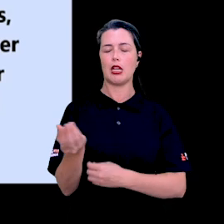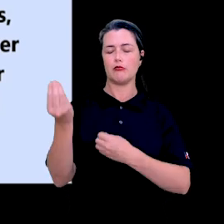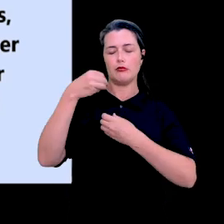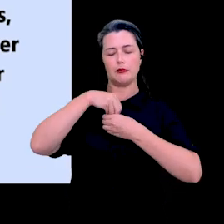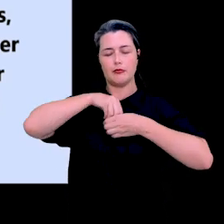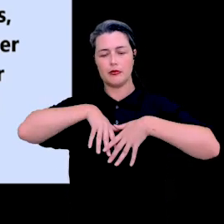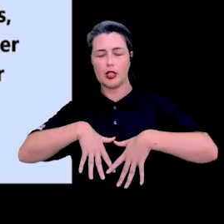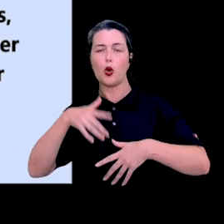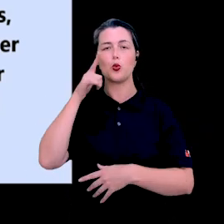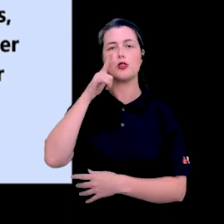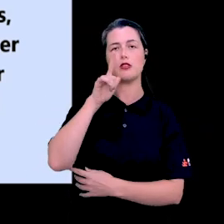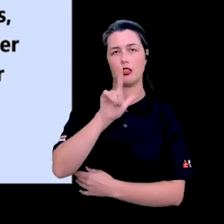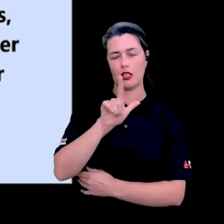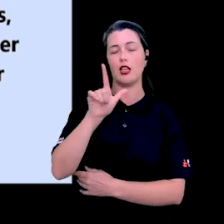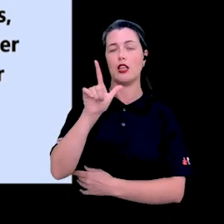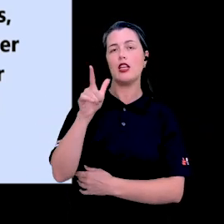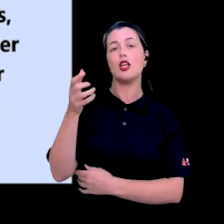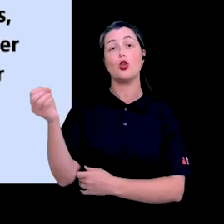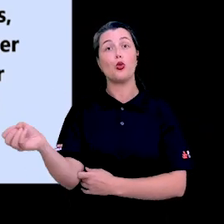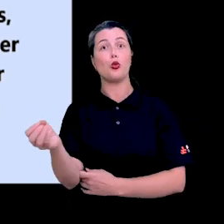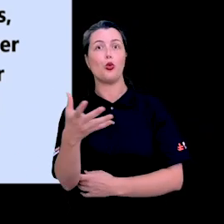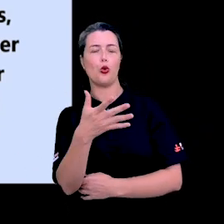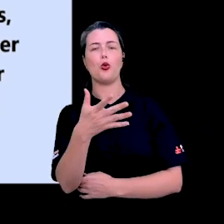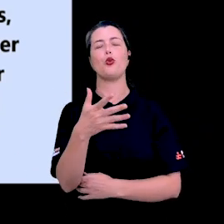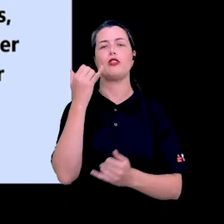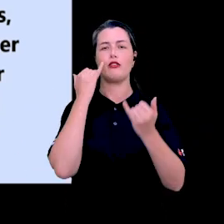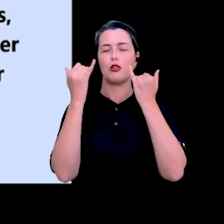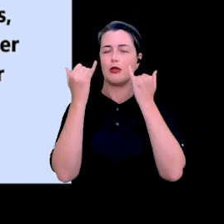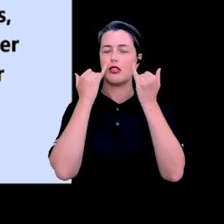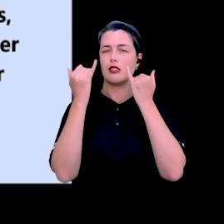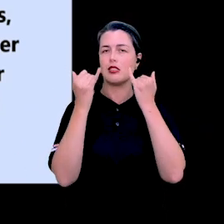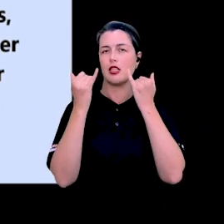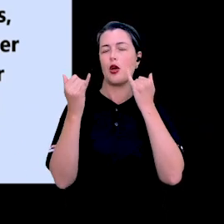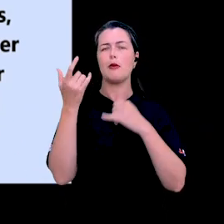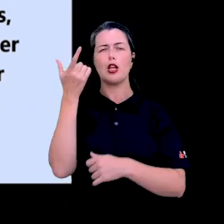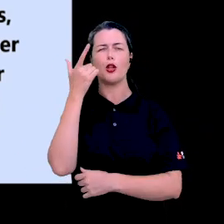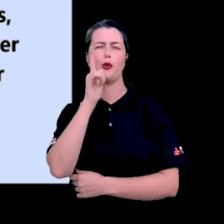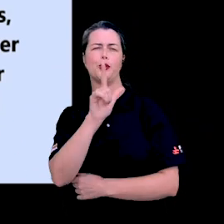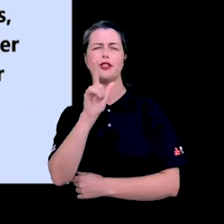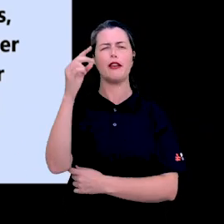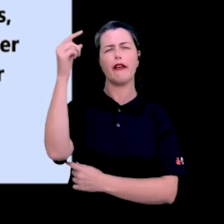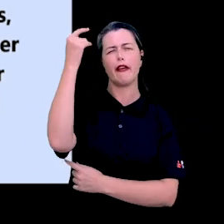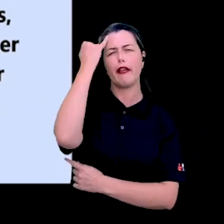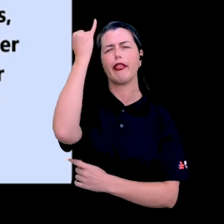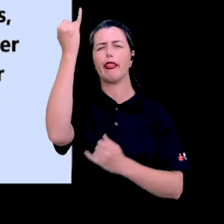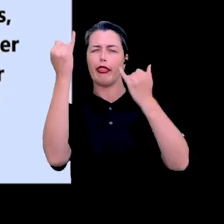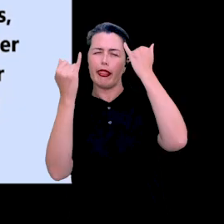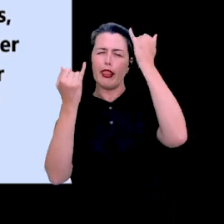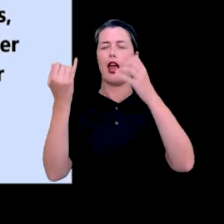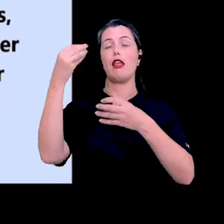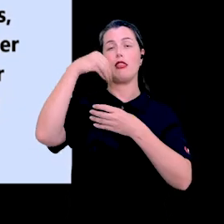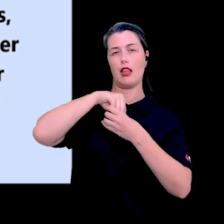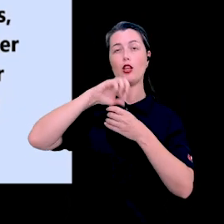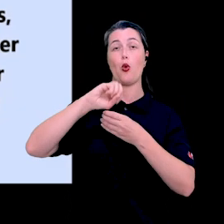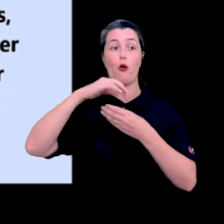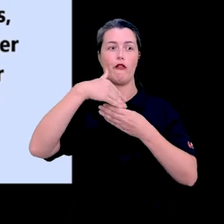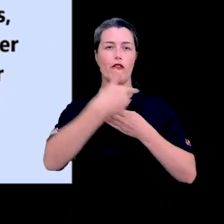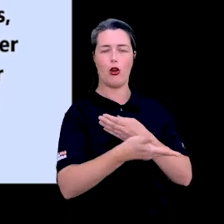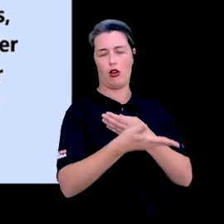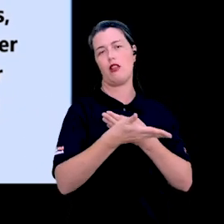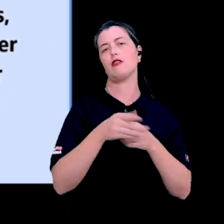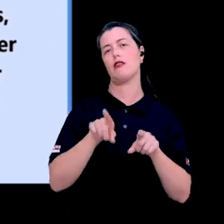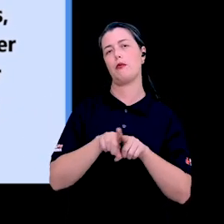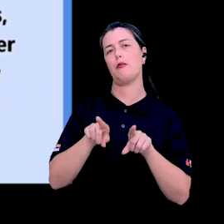gerar novos dados ou novas aprendizagens e também relacionar informações de modo a termos insights, ou